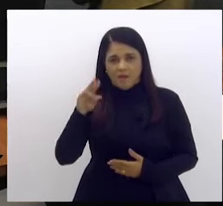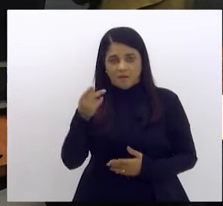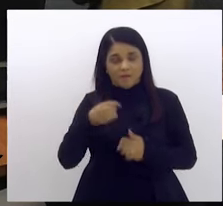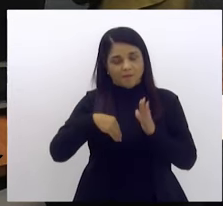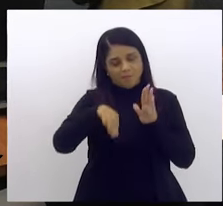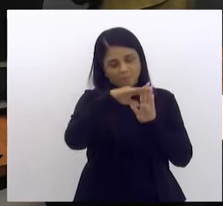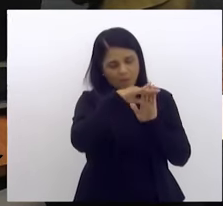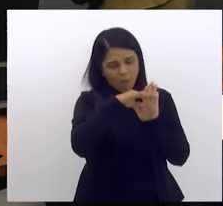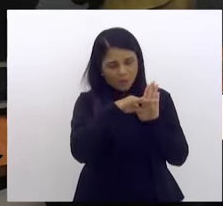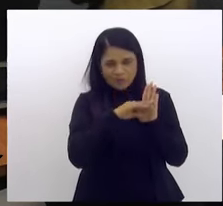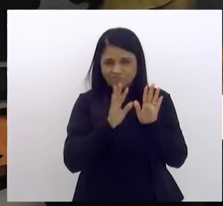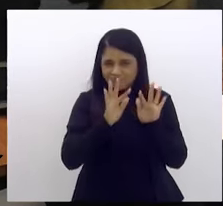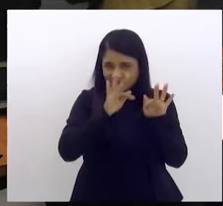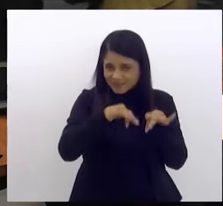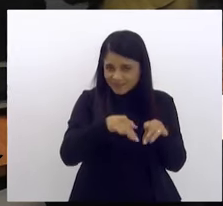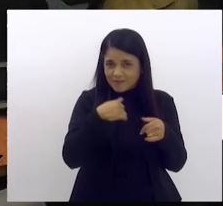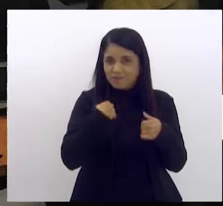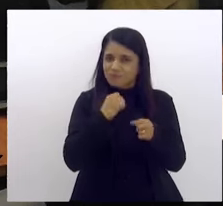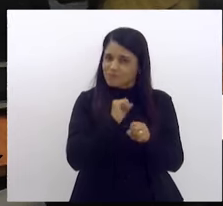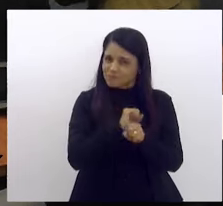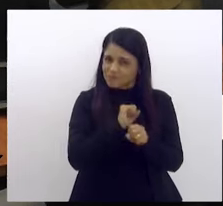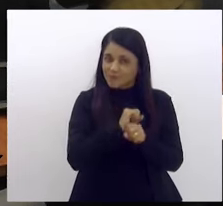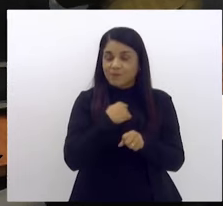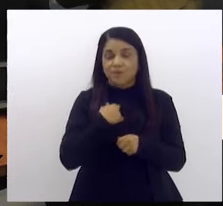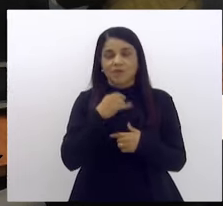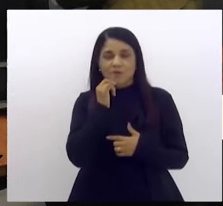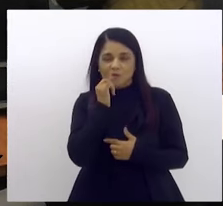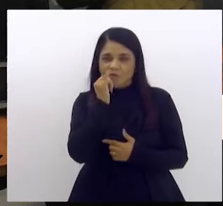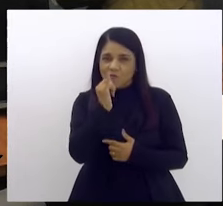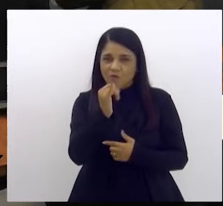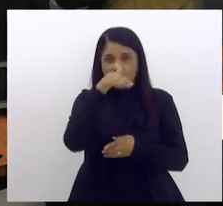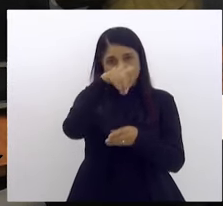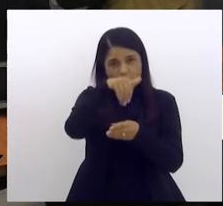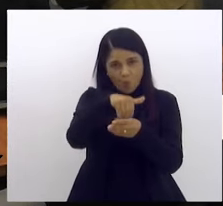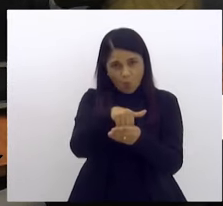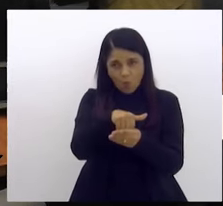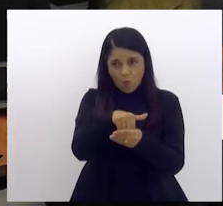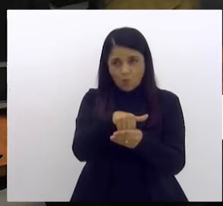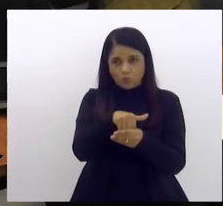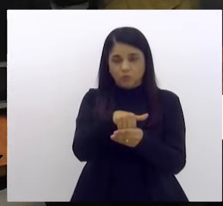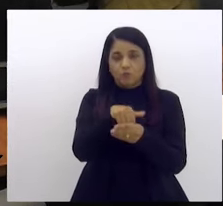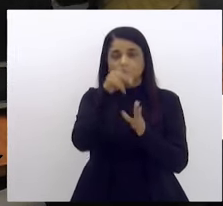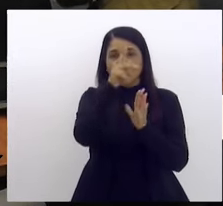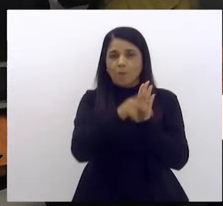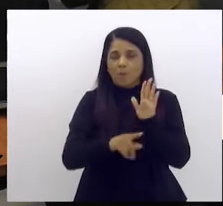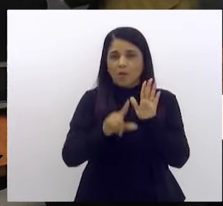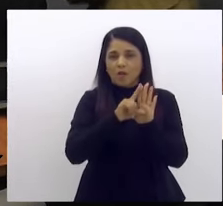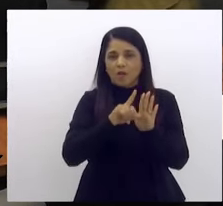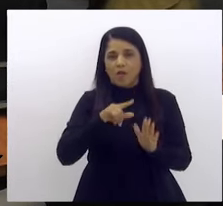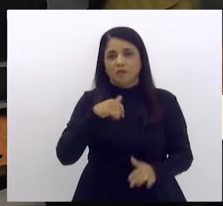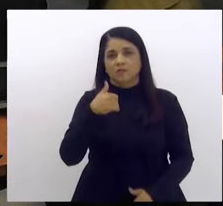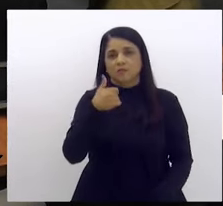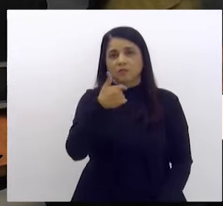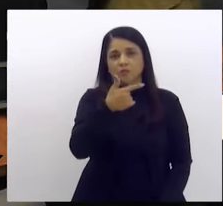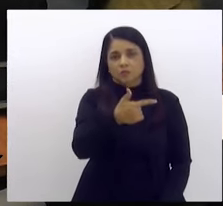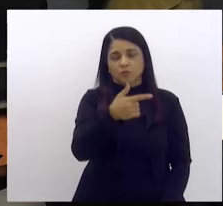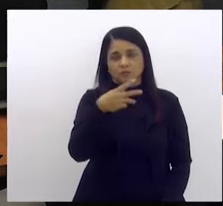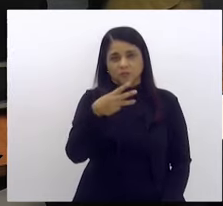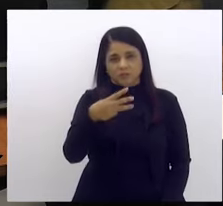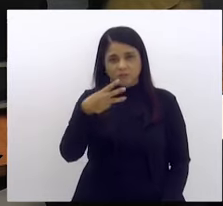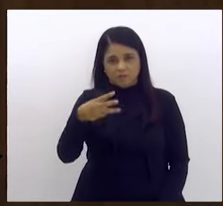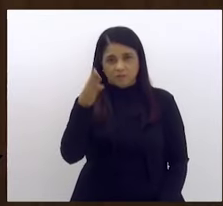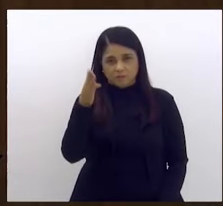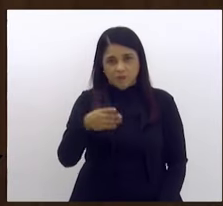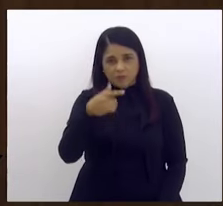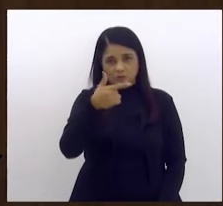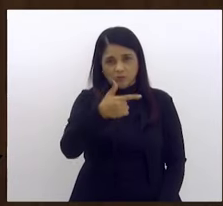ser concluída, queria apenas fazer aqui a declaração de voto do projeto de lei 233-A de